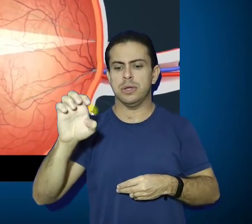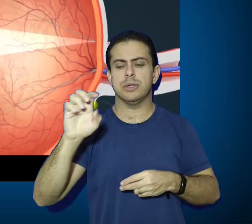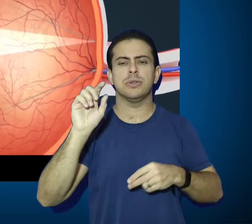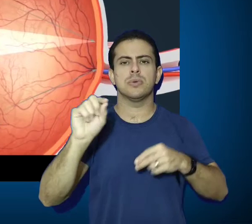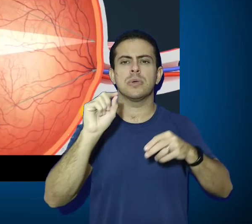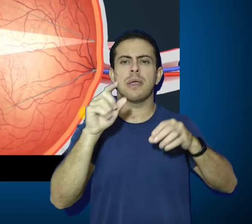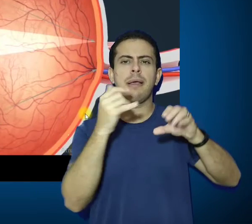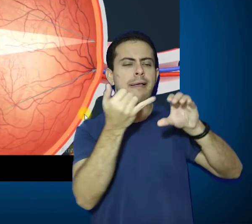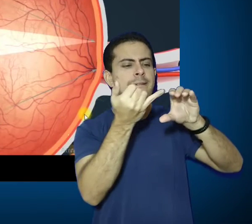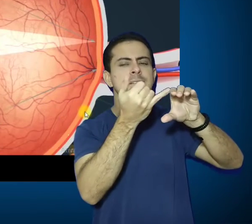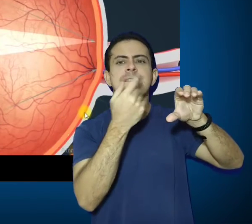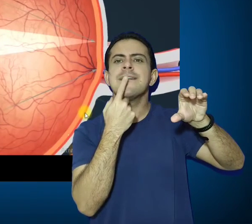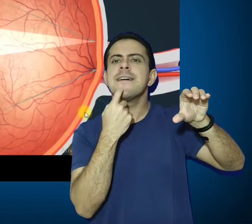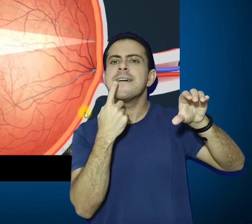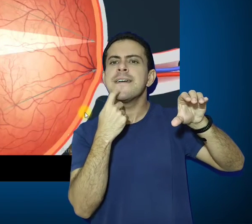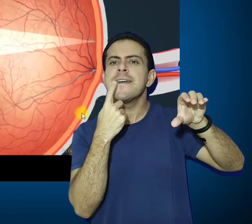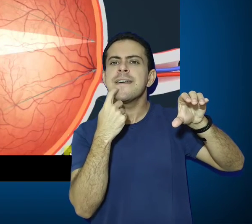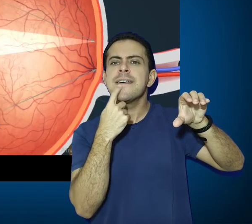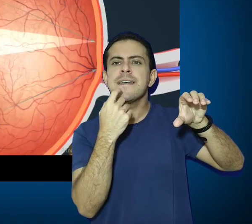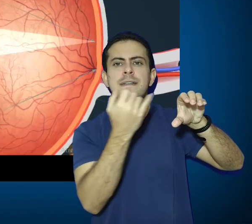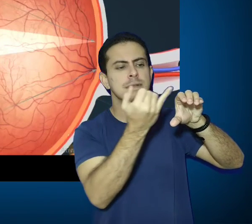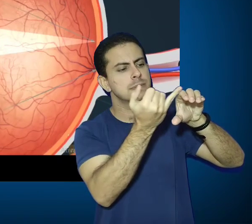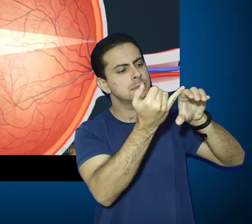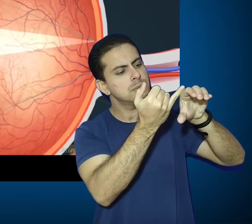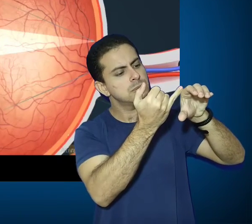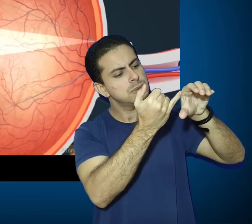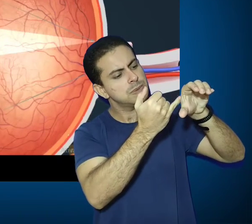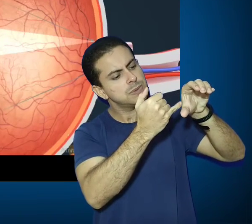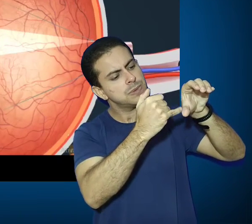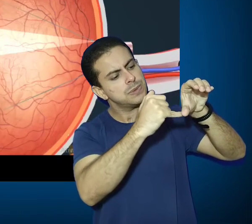essa região aqui, camada média do olho.